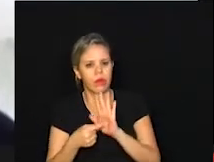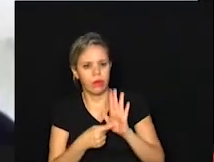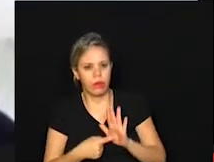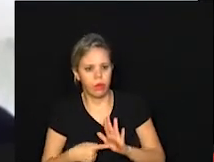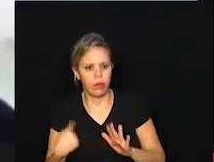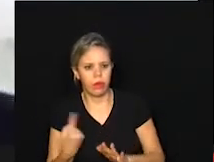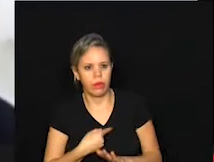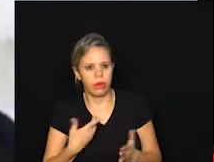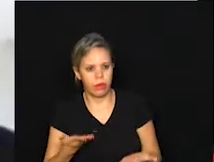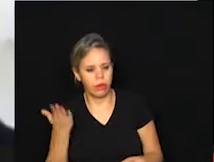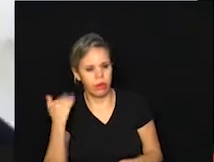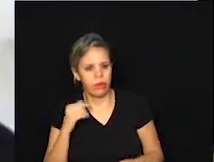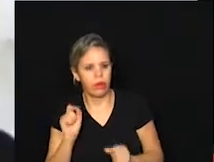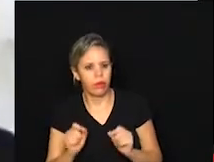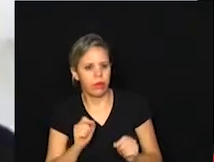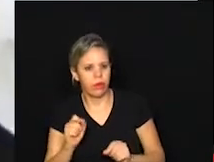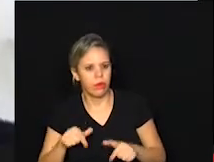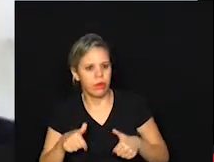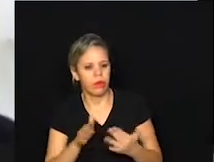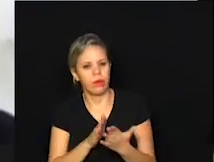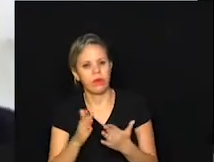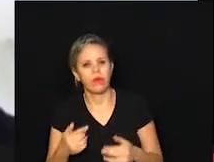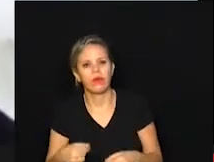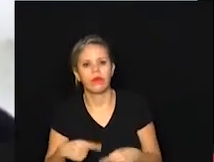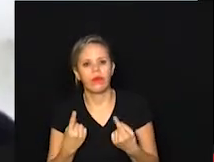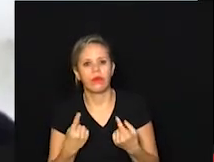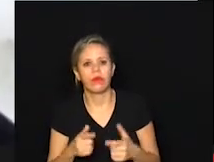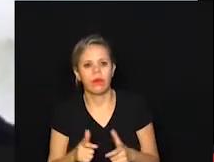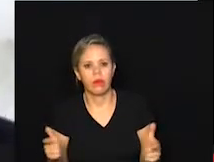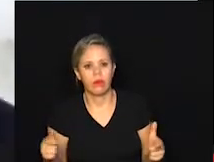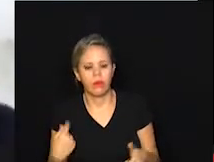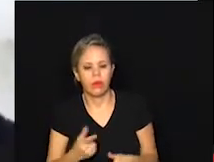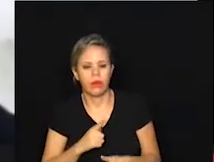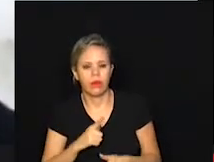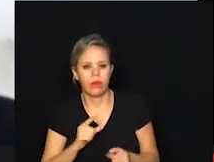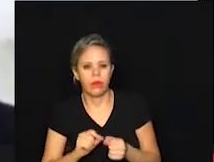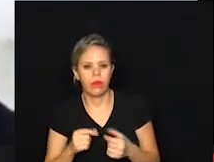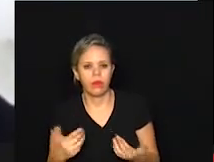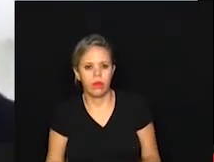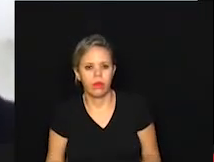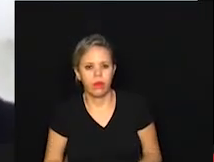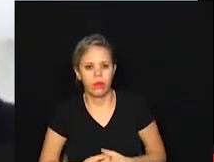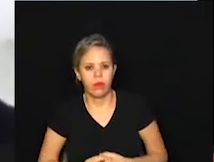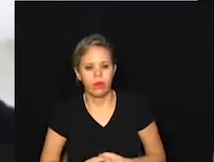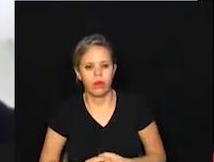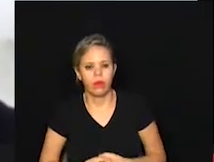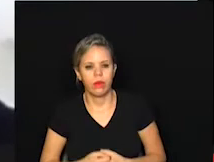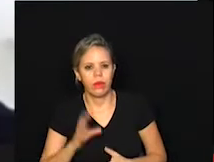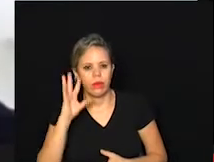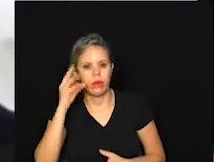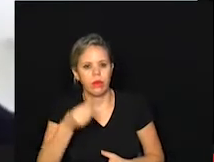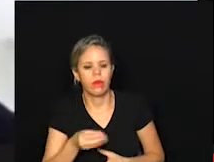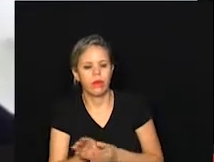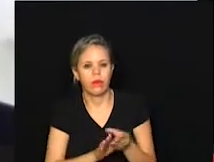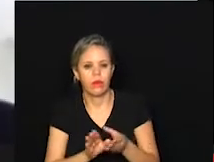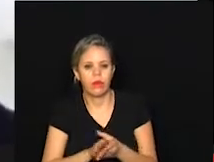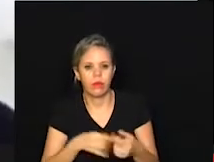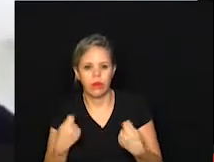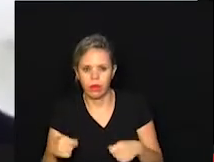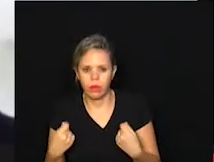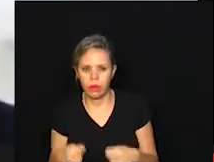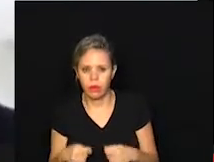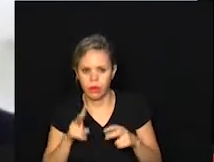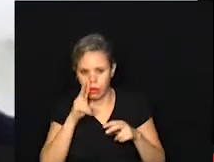para nós, a gente sabe que esse é um enfrentamento e é um desafio grande que a gente tem que fazer. Então, eu entendo que esse conselho precisa estar